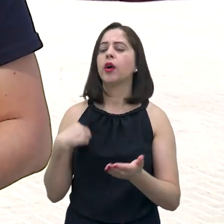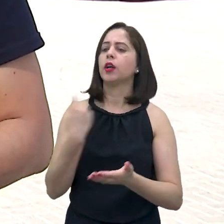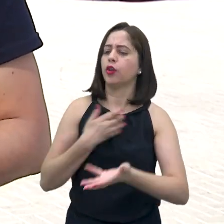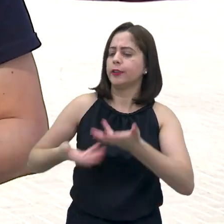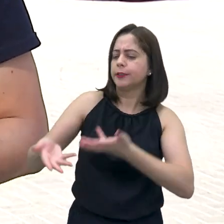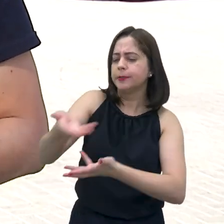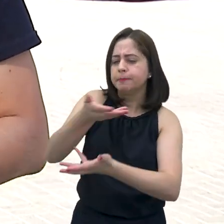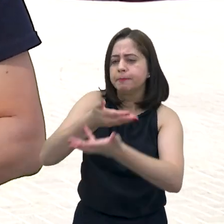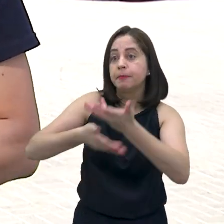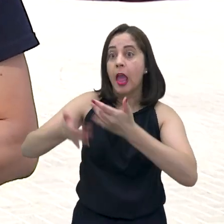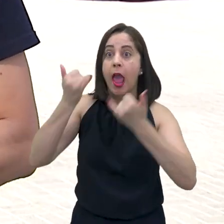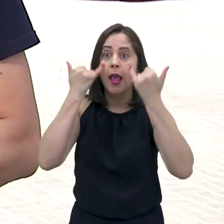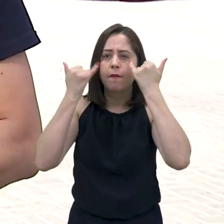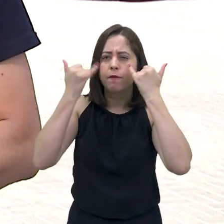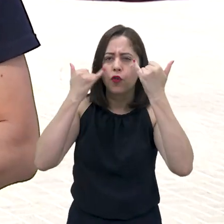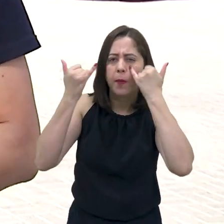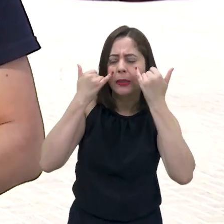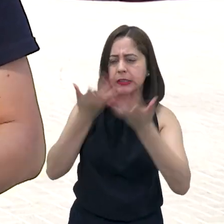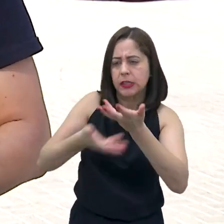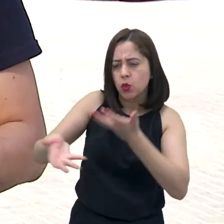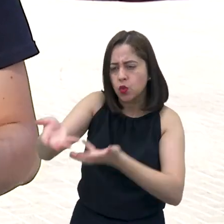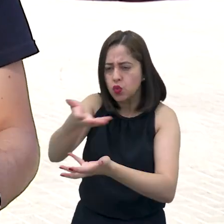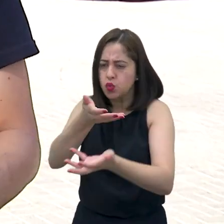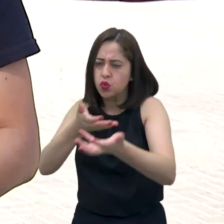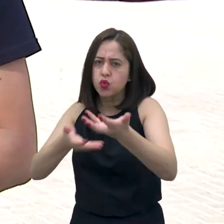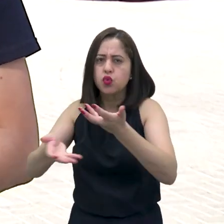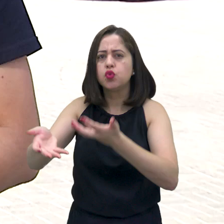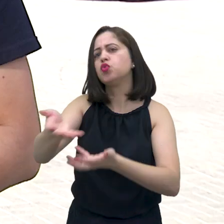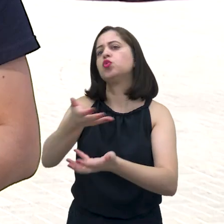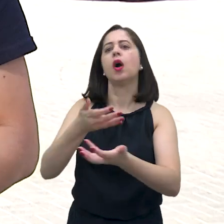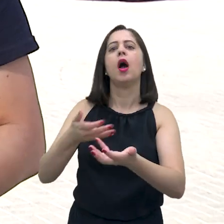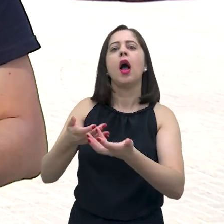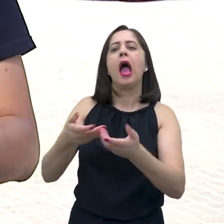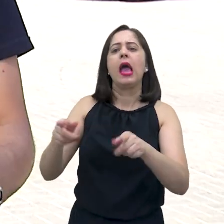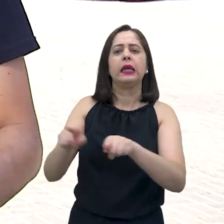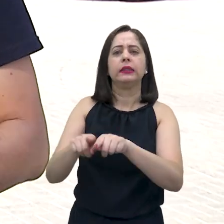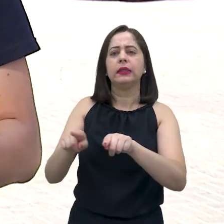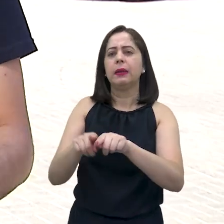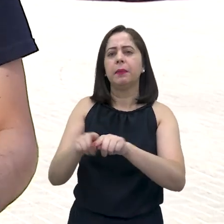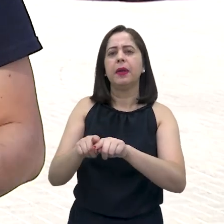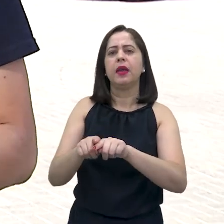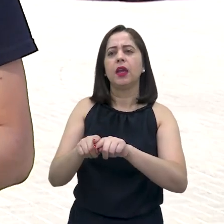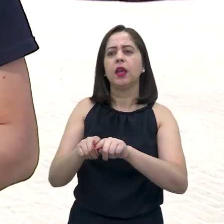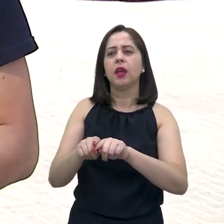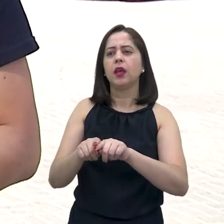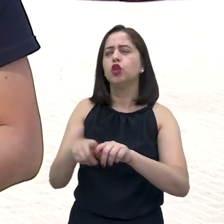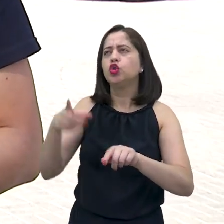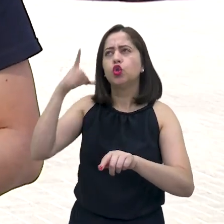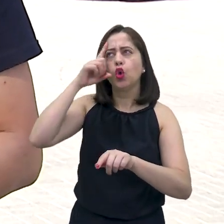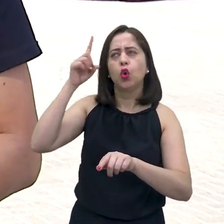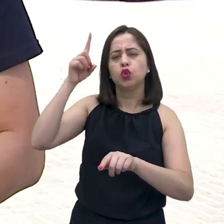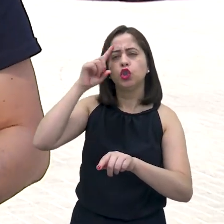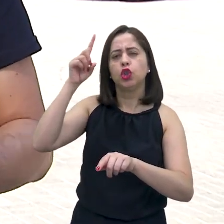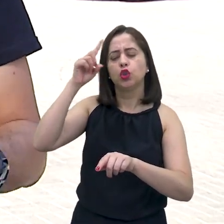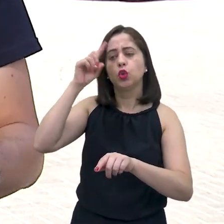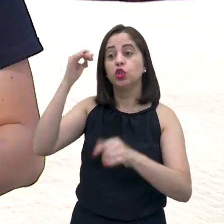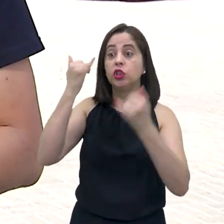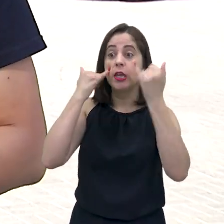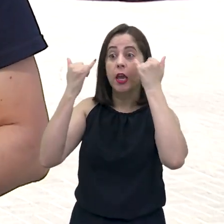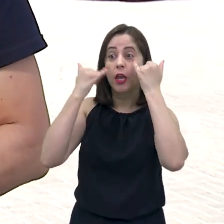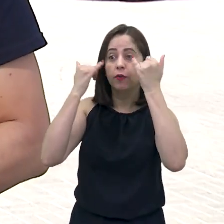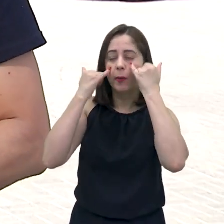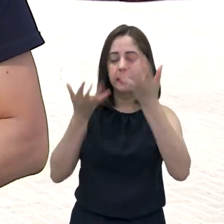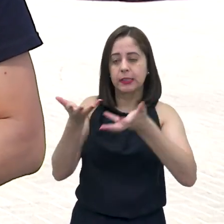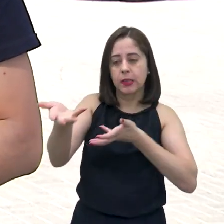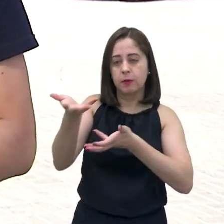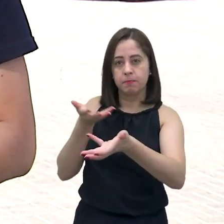um compartilhamento de informações, tem um compartilhamento da rotina, um compartilhamento realmente diário, sabe? Então,